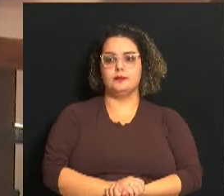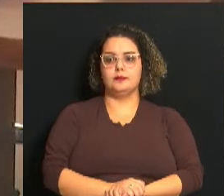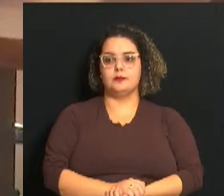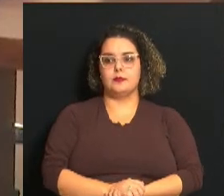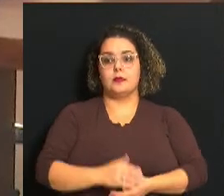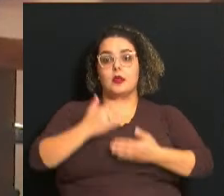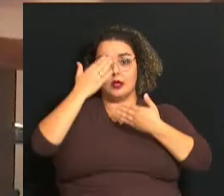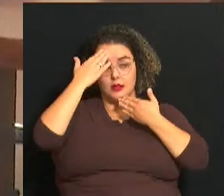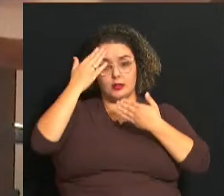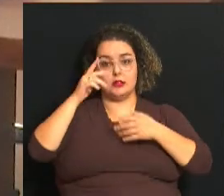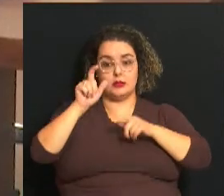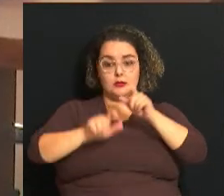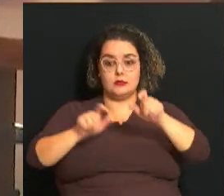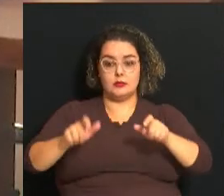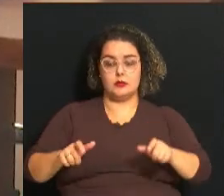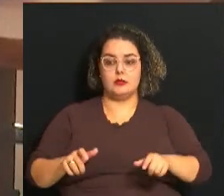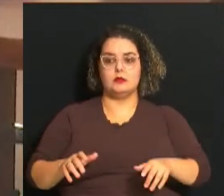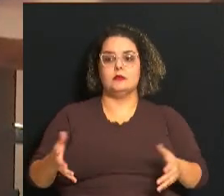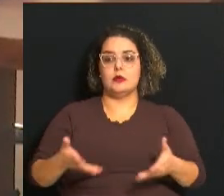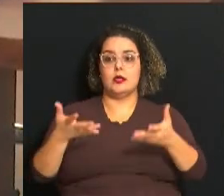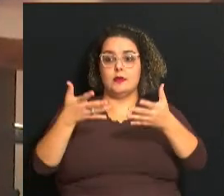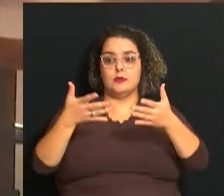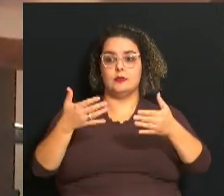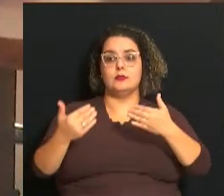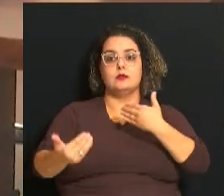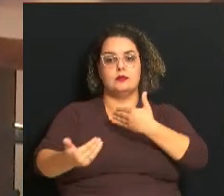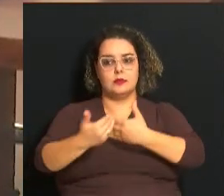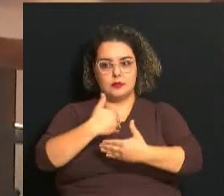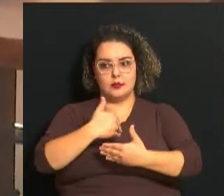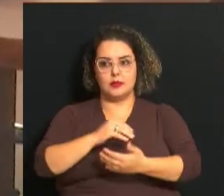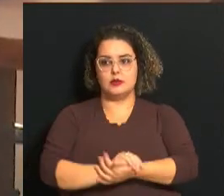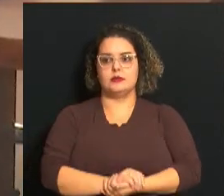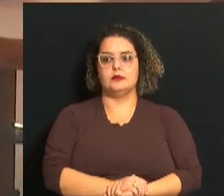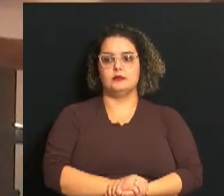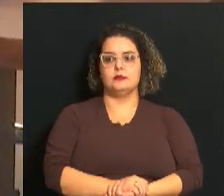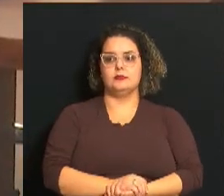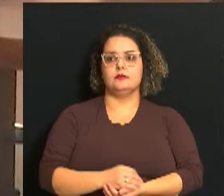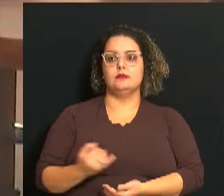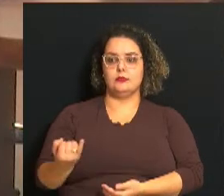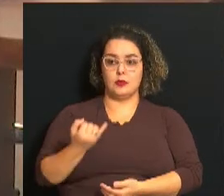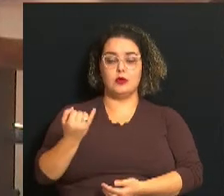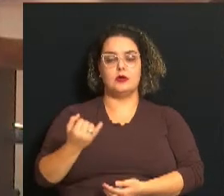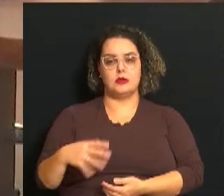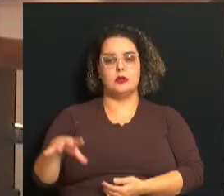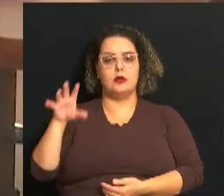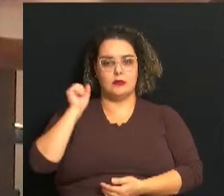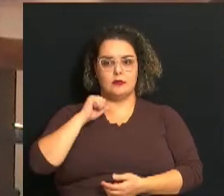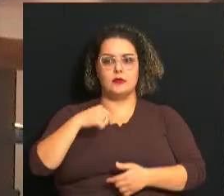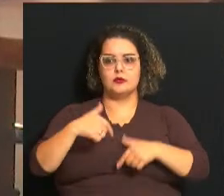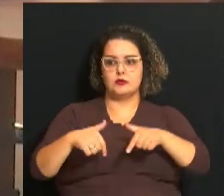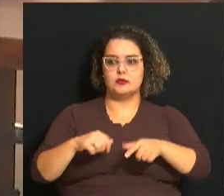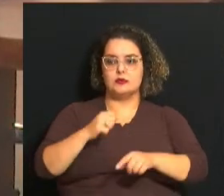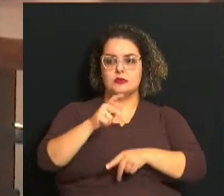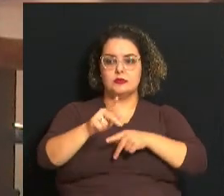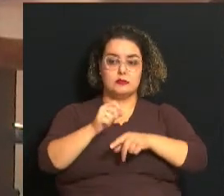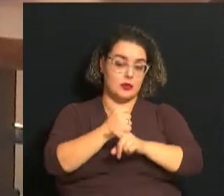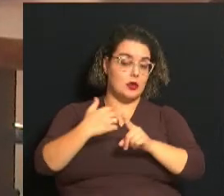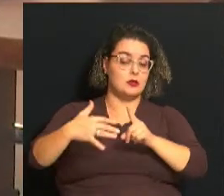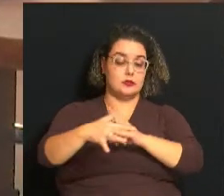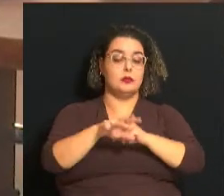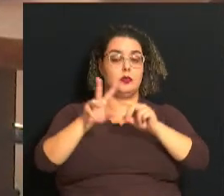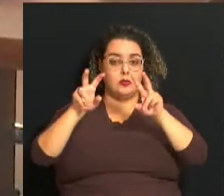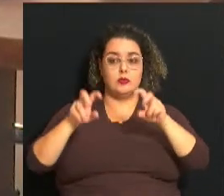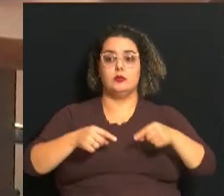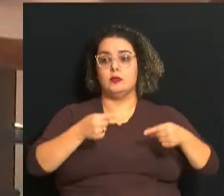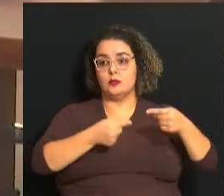as pessoas que contribuíram com debate participaram é importantíssimo ouvir os trabalhadores na sociedade um tema que é